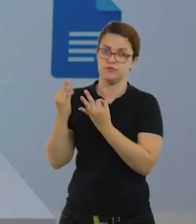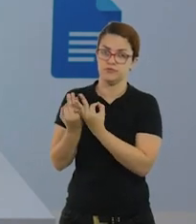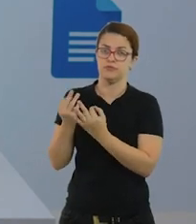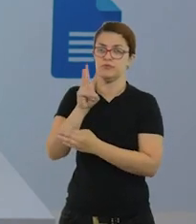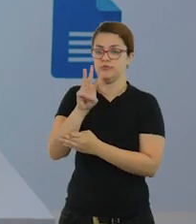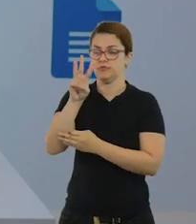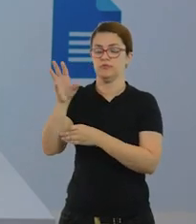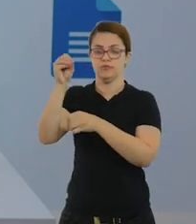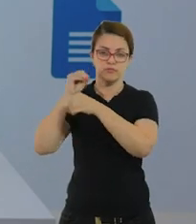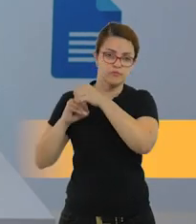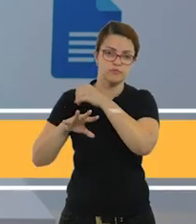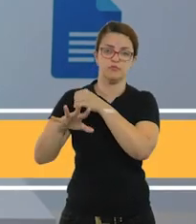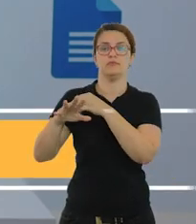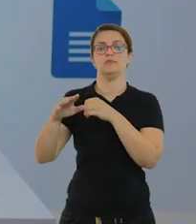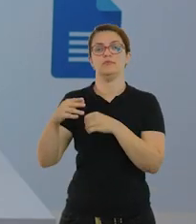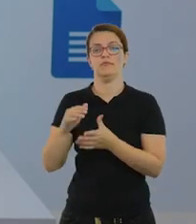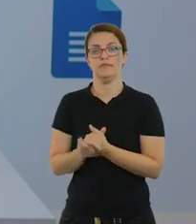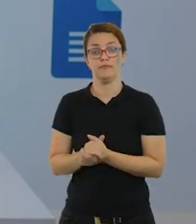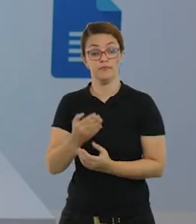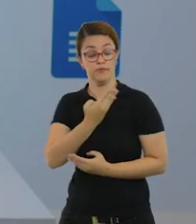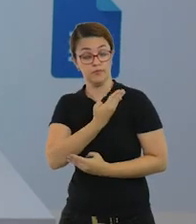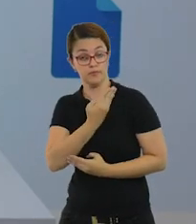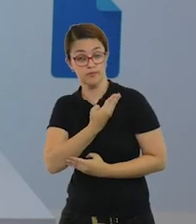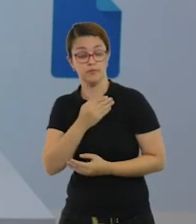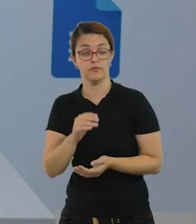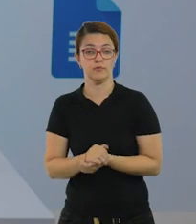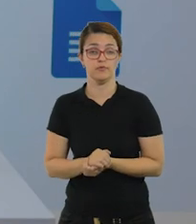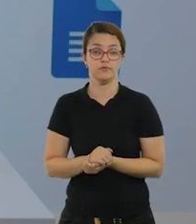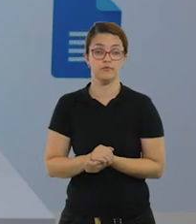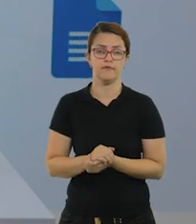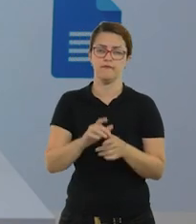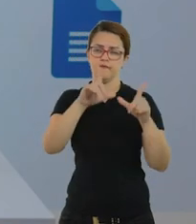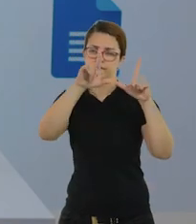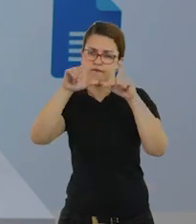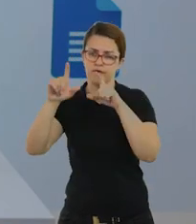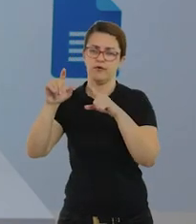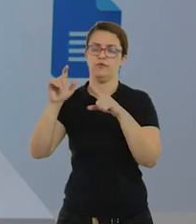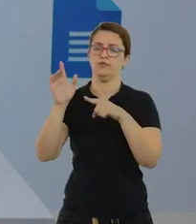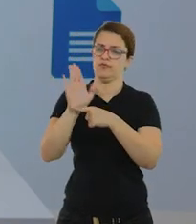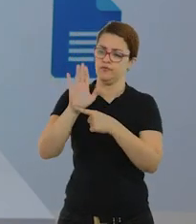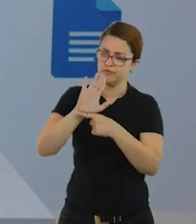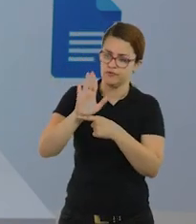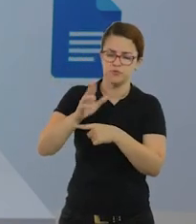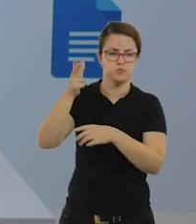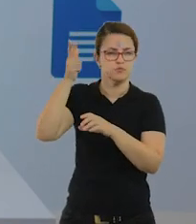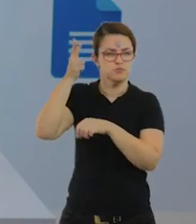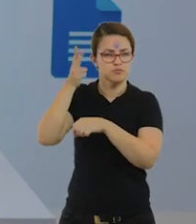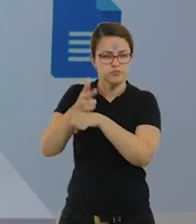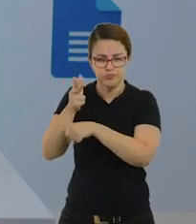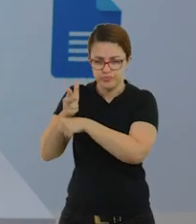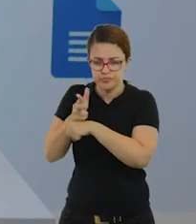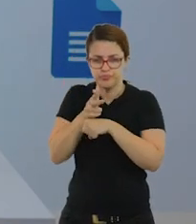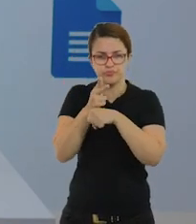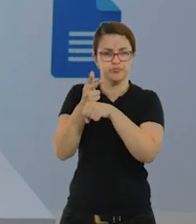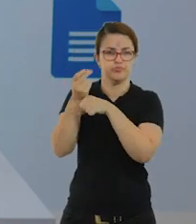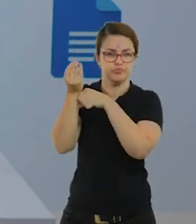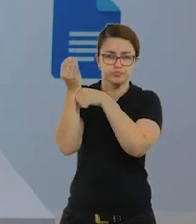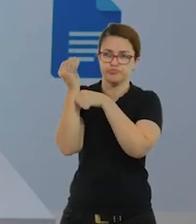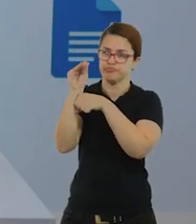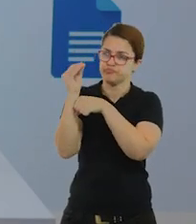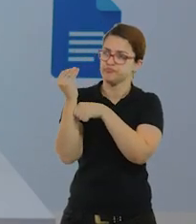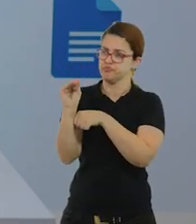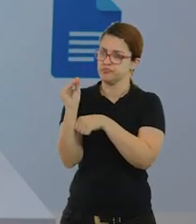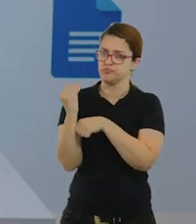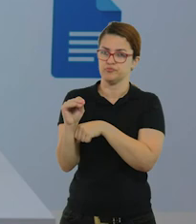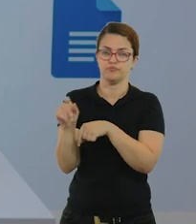nossa família. Compartilhe o link com os seus amigos, compartilhe também fotos, vídeos de você confeccionando as